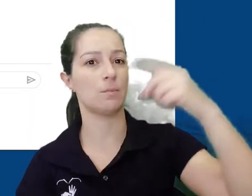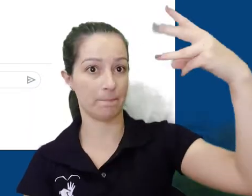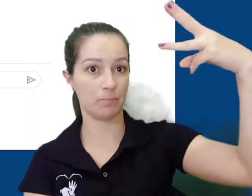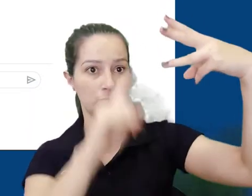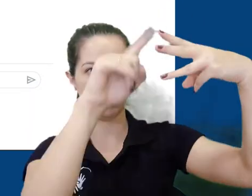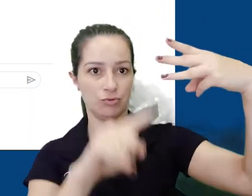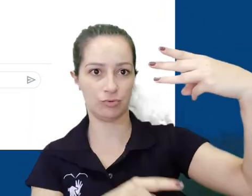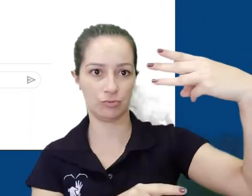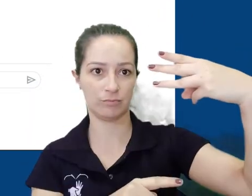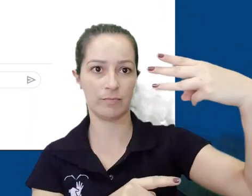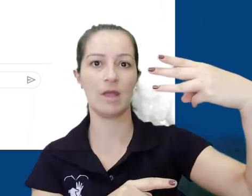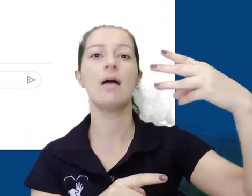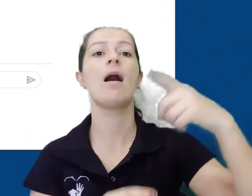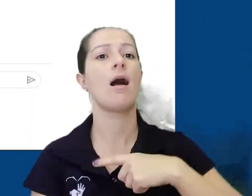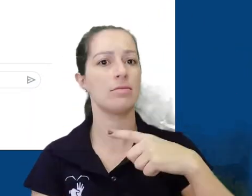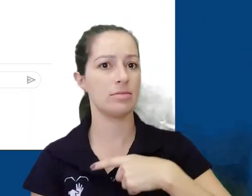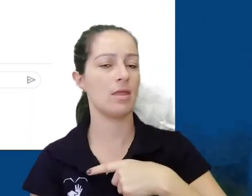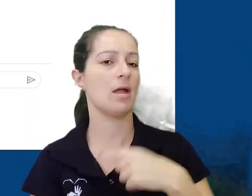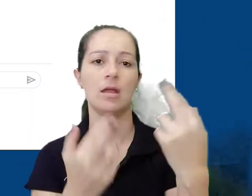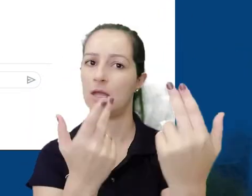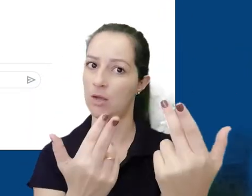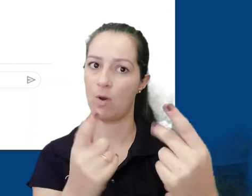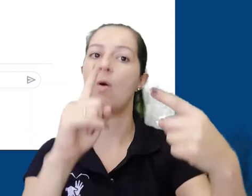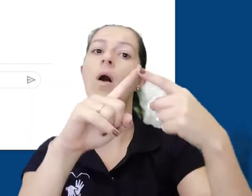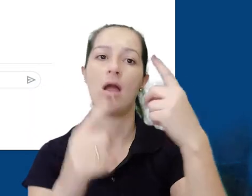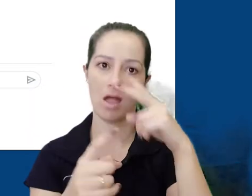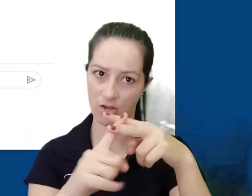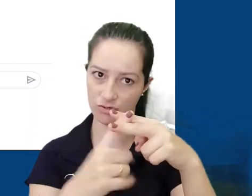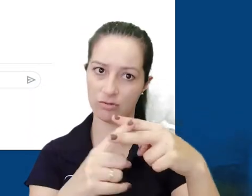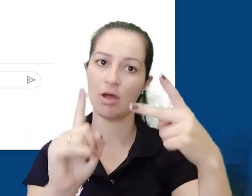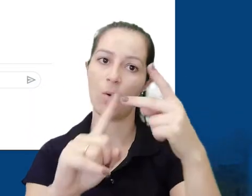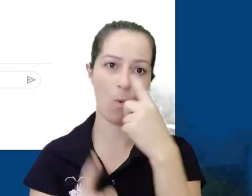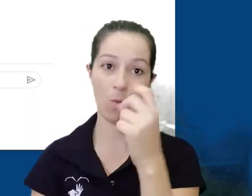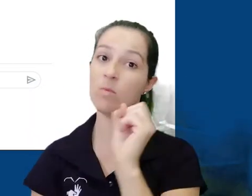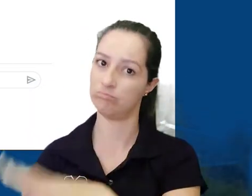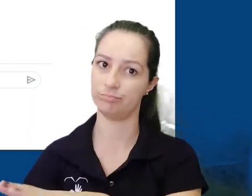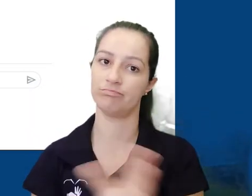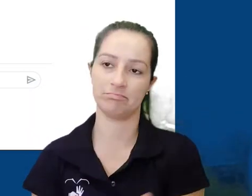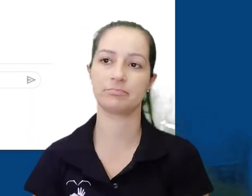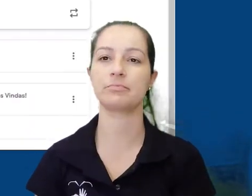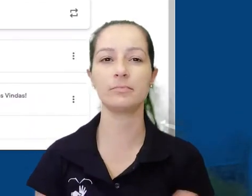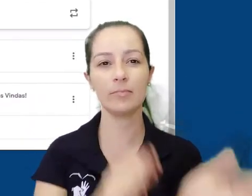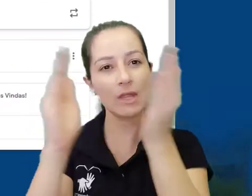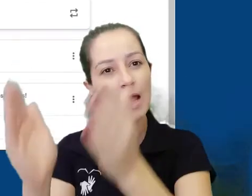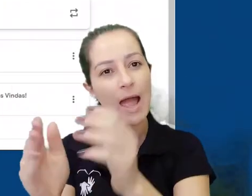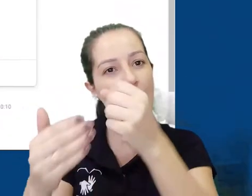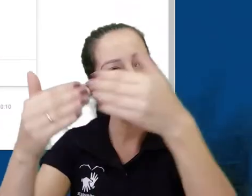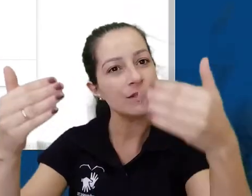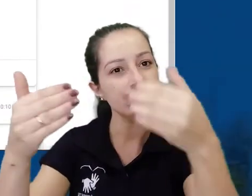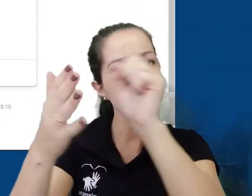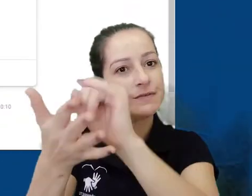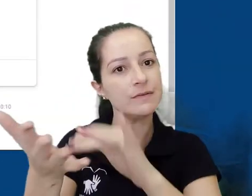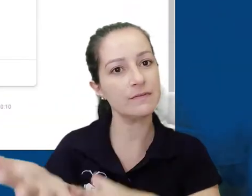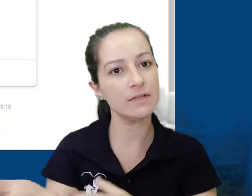os três pontinhos é possível ter acesso às mesmas opções de editar ou excluir o material voltando para mim abre de atividades ele é